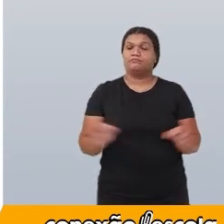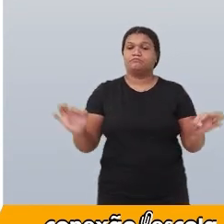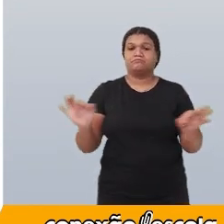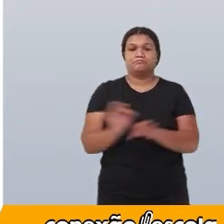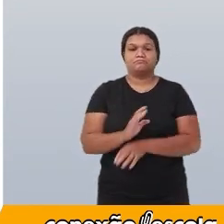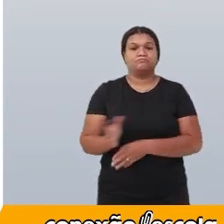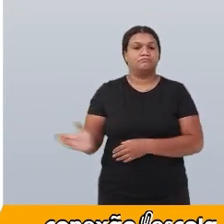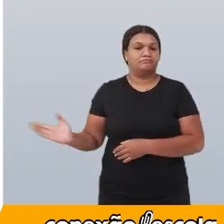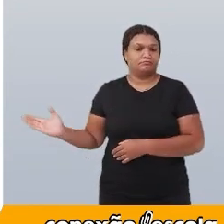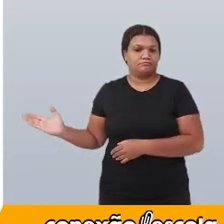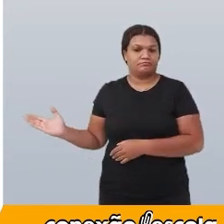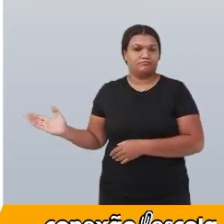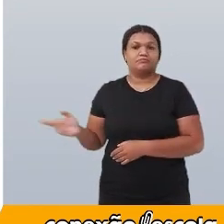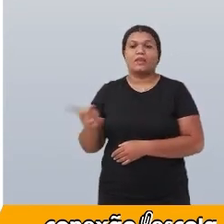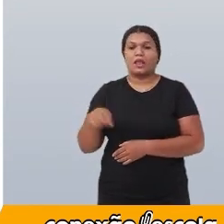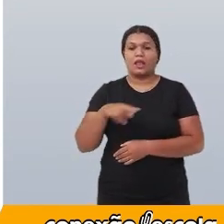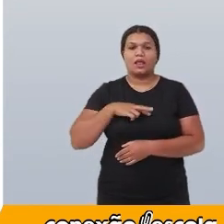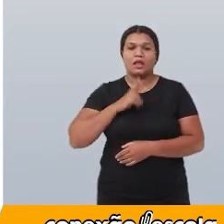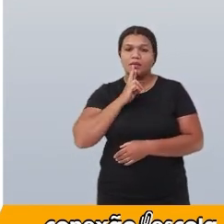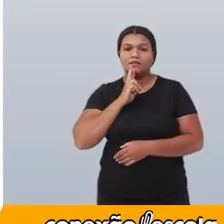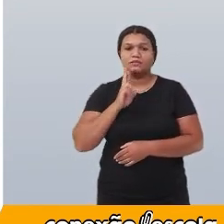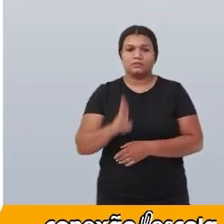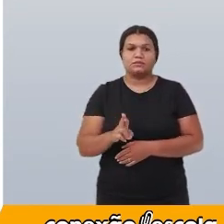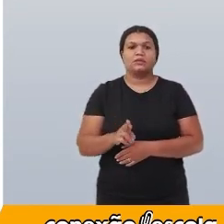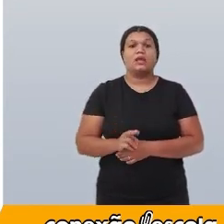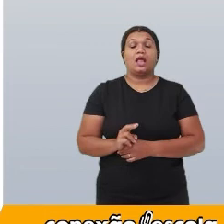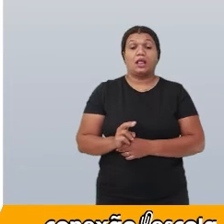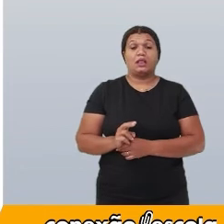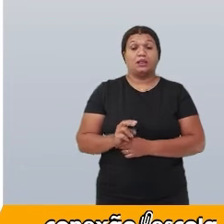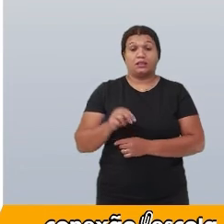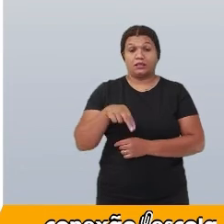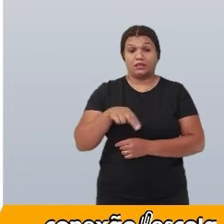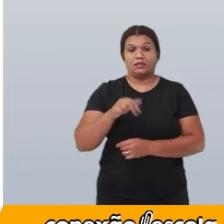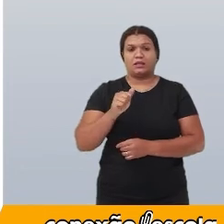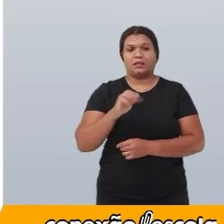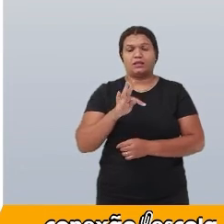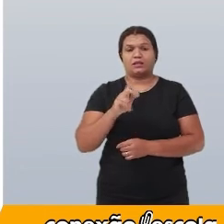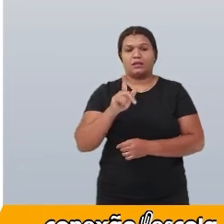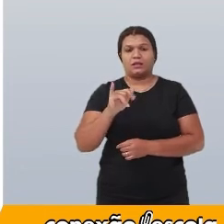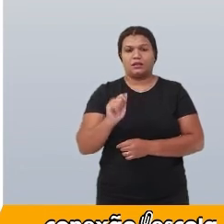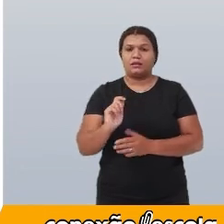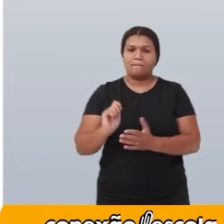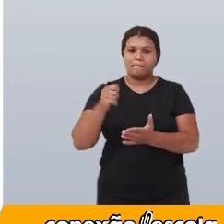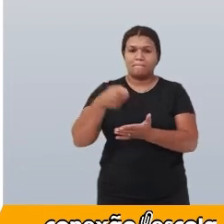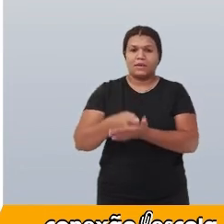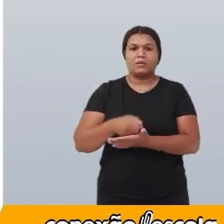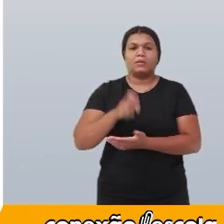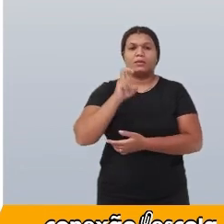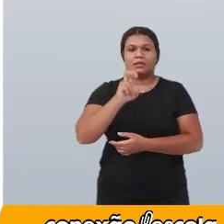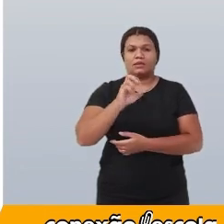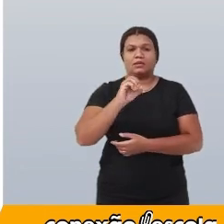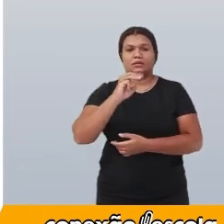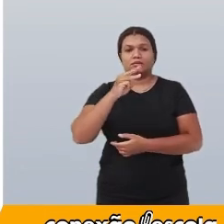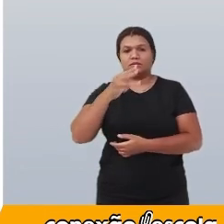Pronto, essa é a minha resposta. Natália pagou R$